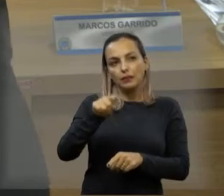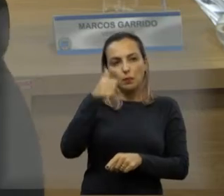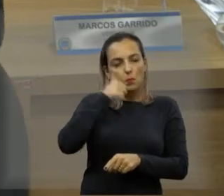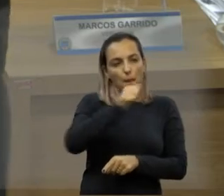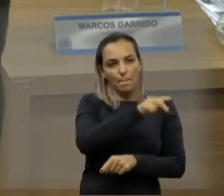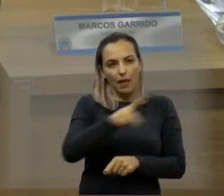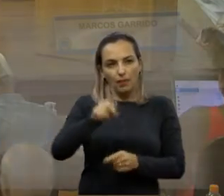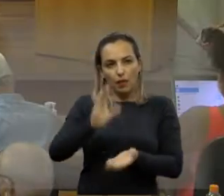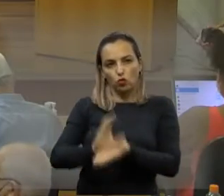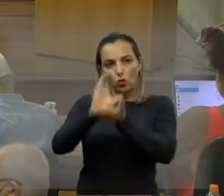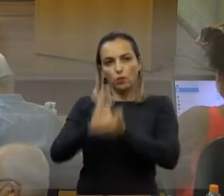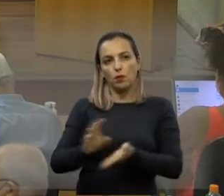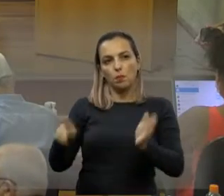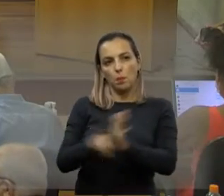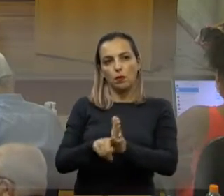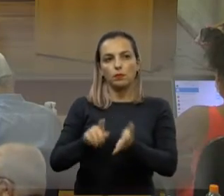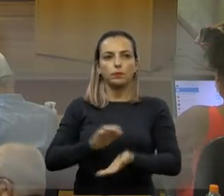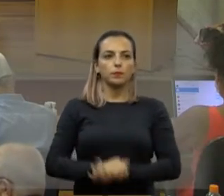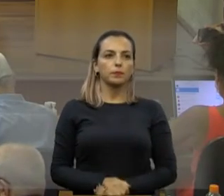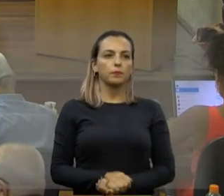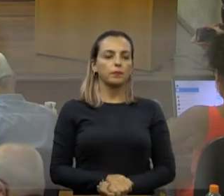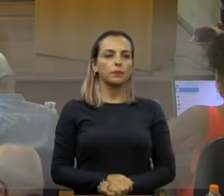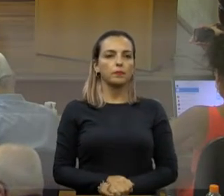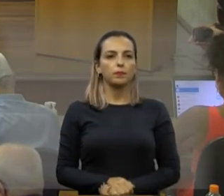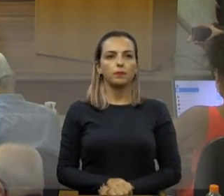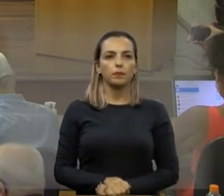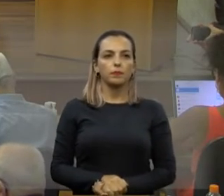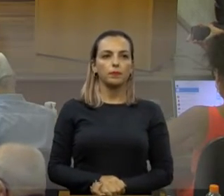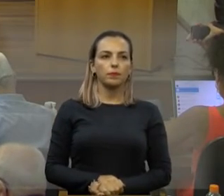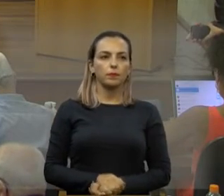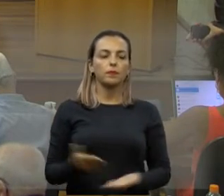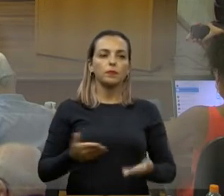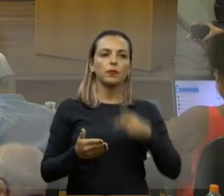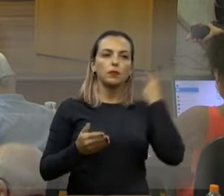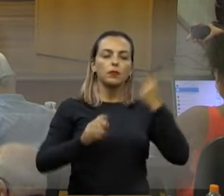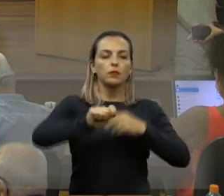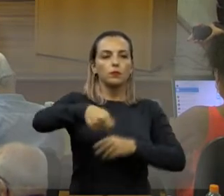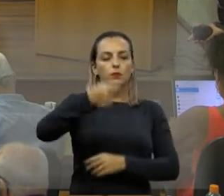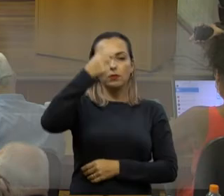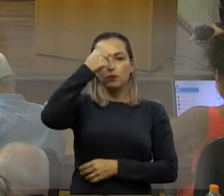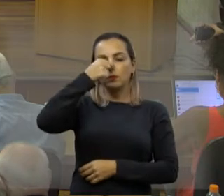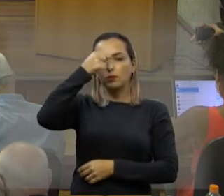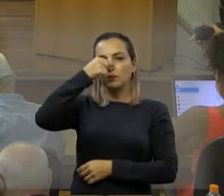Conselho a palavra vereador Dr Marcos Guedes